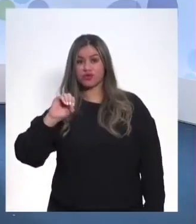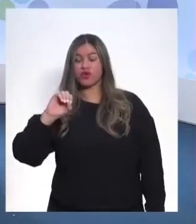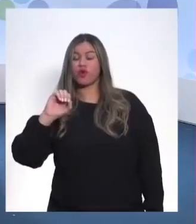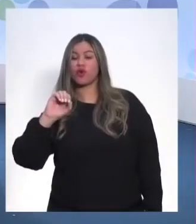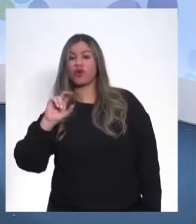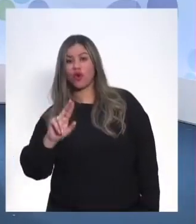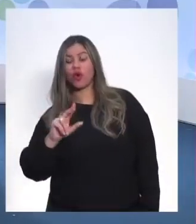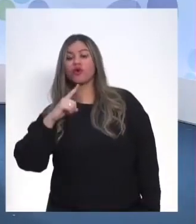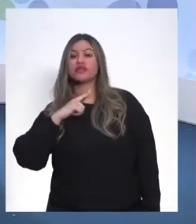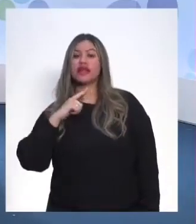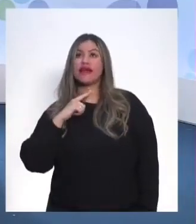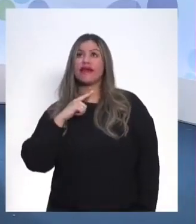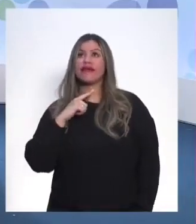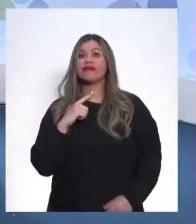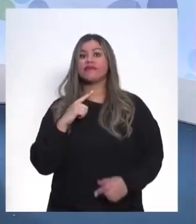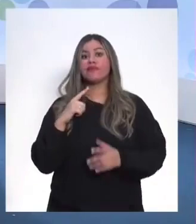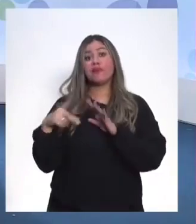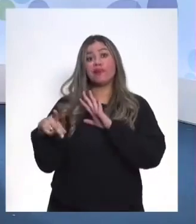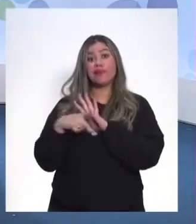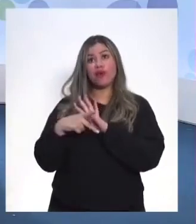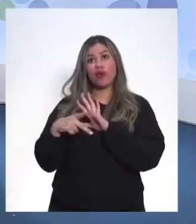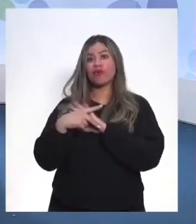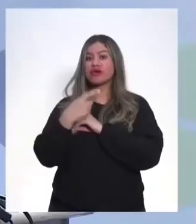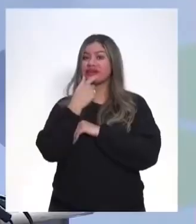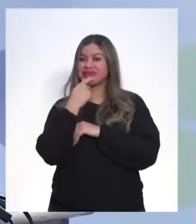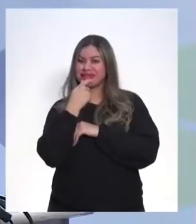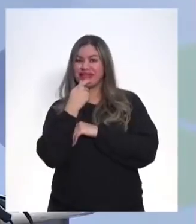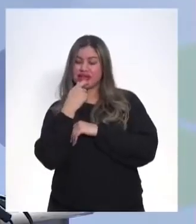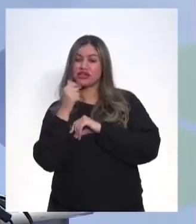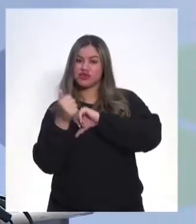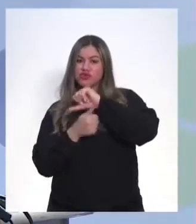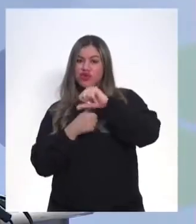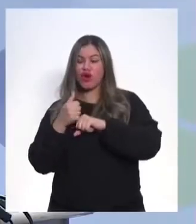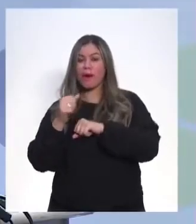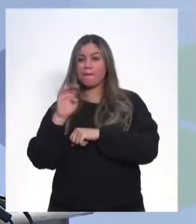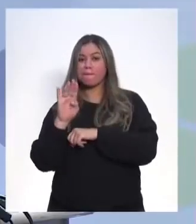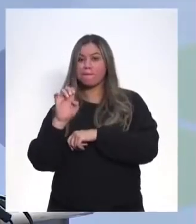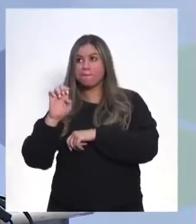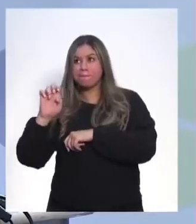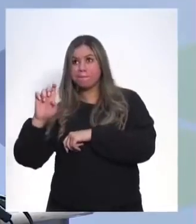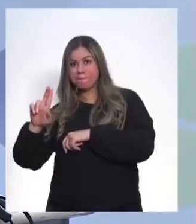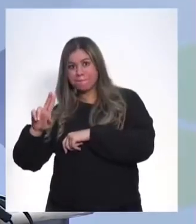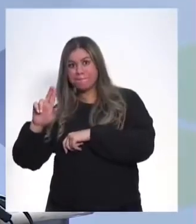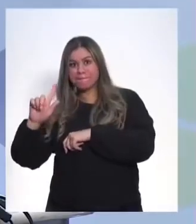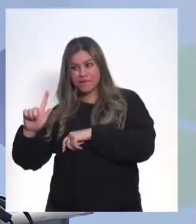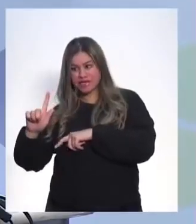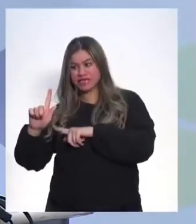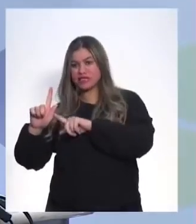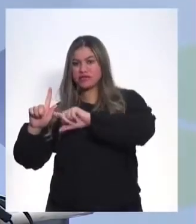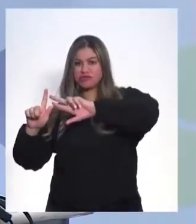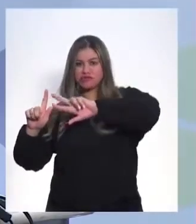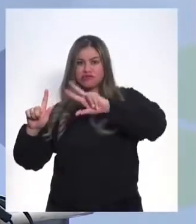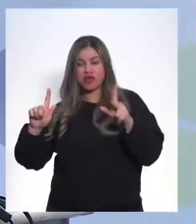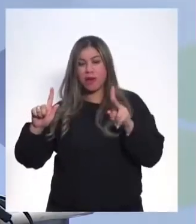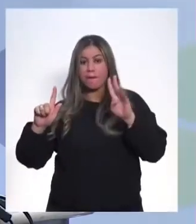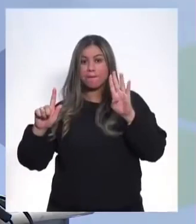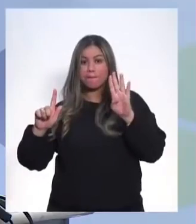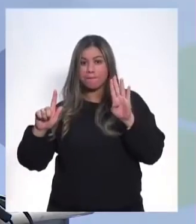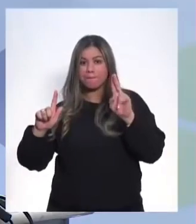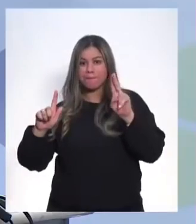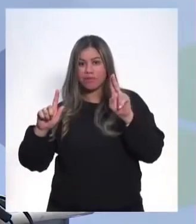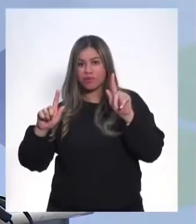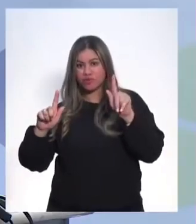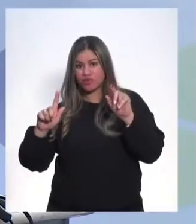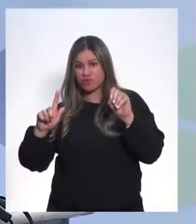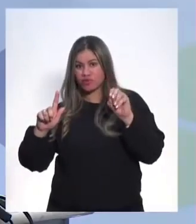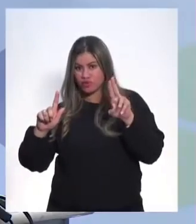os estrangeirismos aí também, que não são necessariamente variantes, mas não é uma variação linguística, mas varia aí dentro da nossa língua,